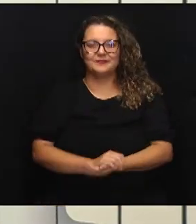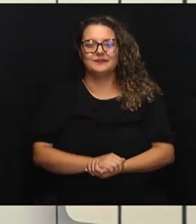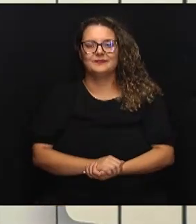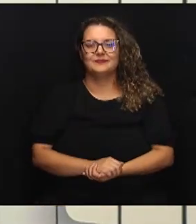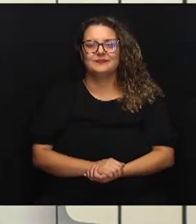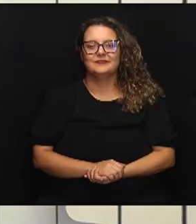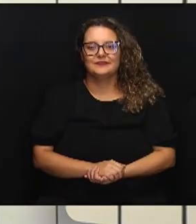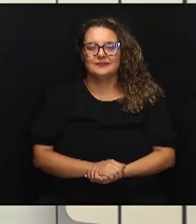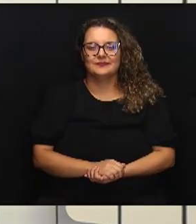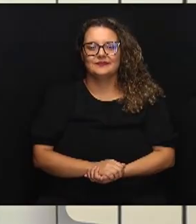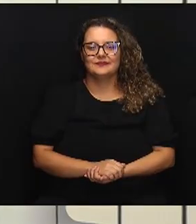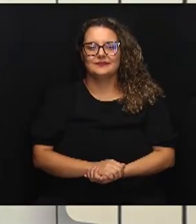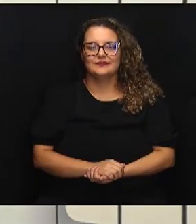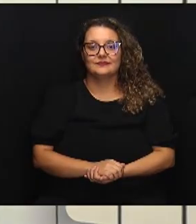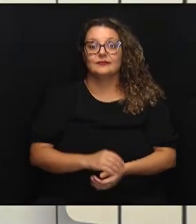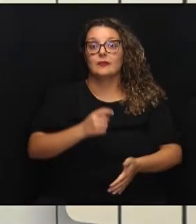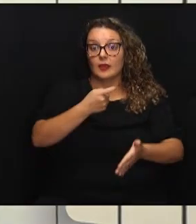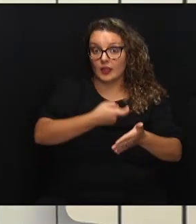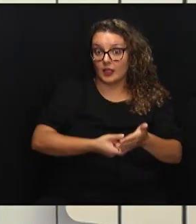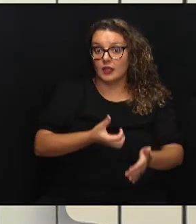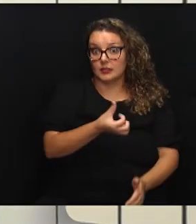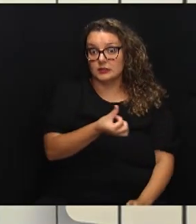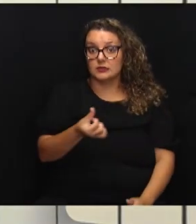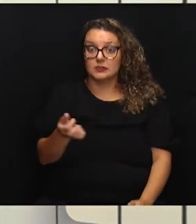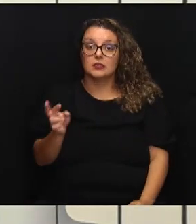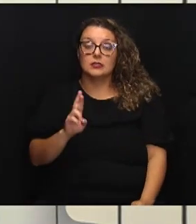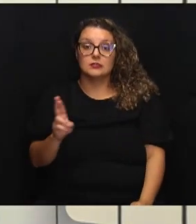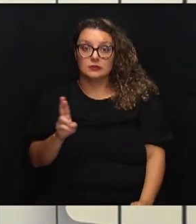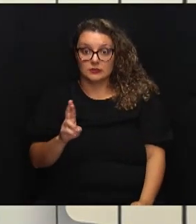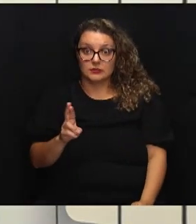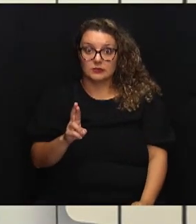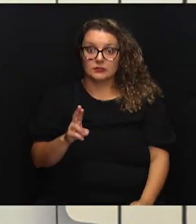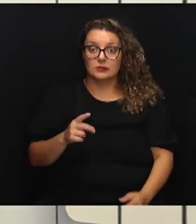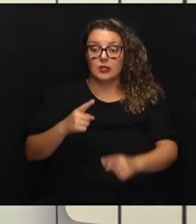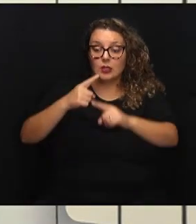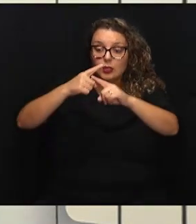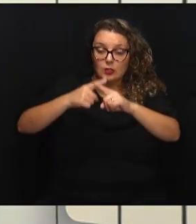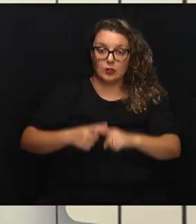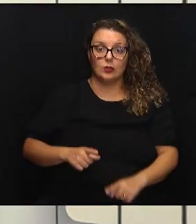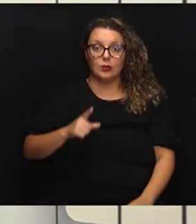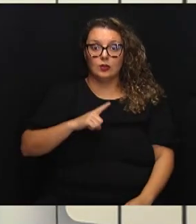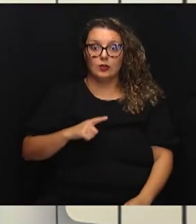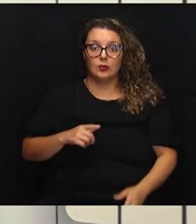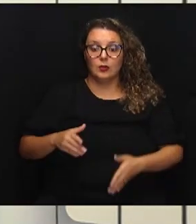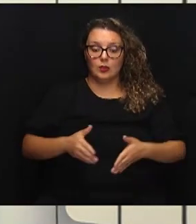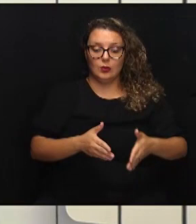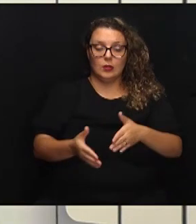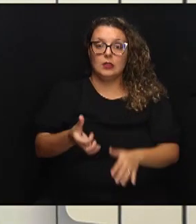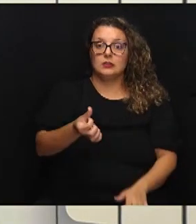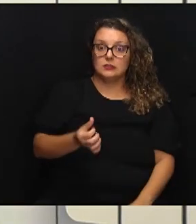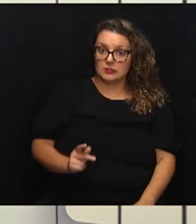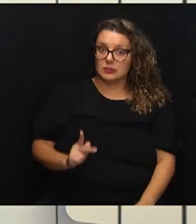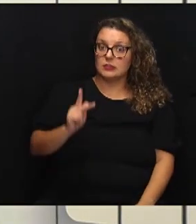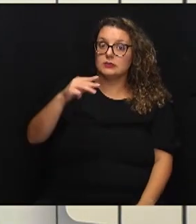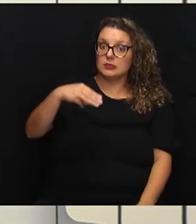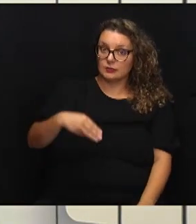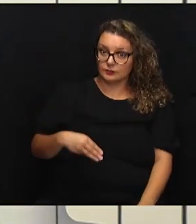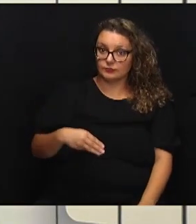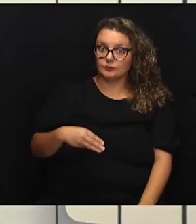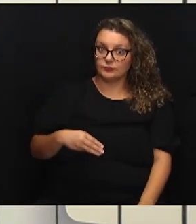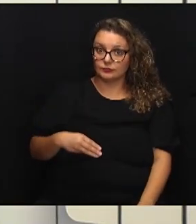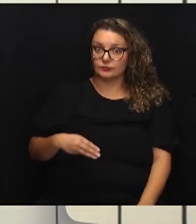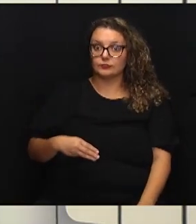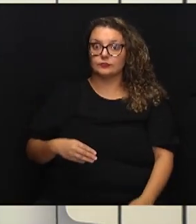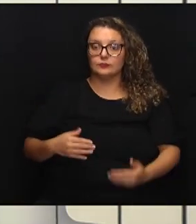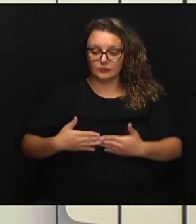www.inscrevafácil.com.br. A taxa é de R$ 66,00. A competição vai ter um percurso de 6 quilômetros com